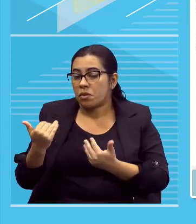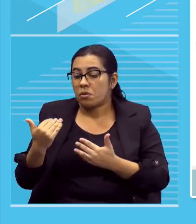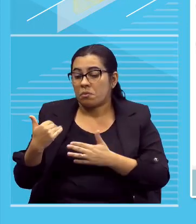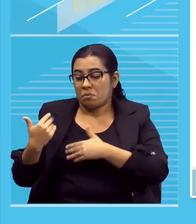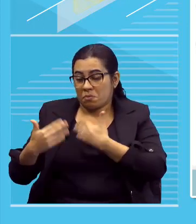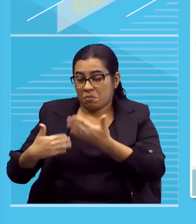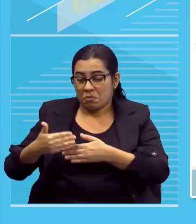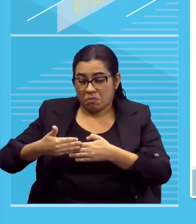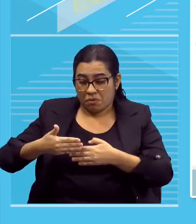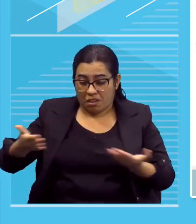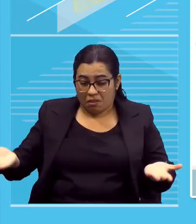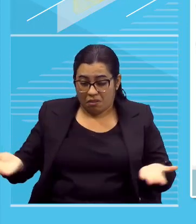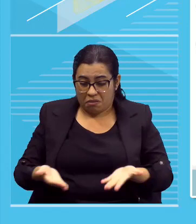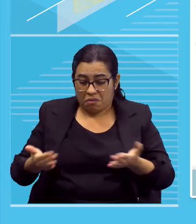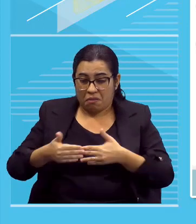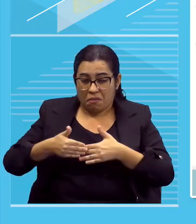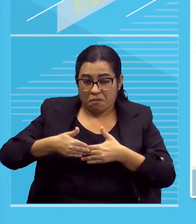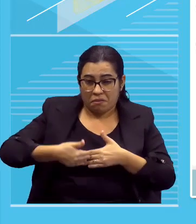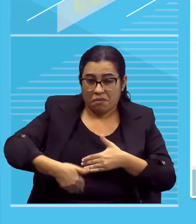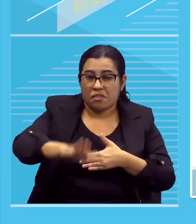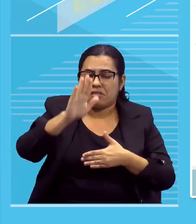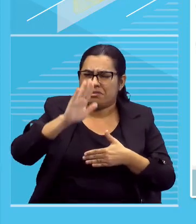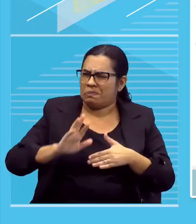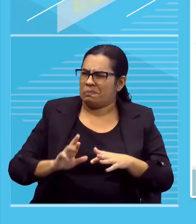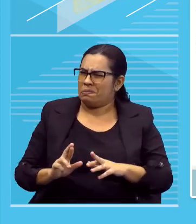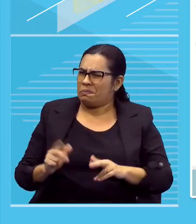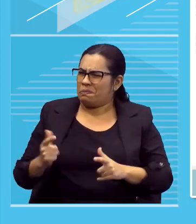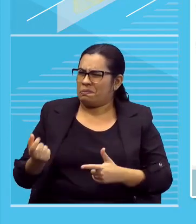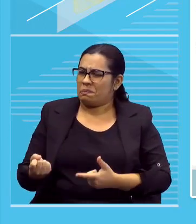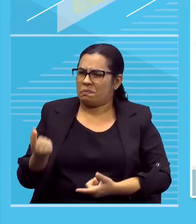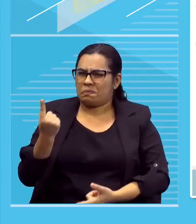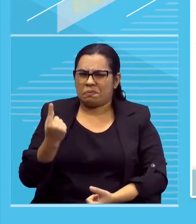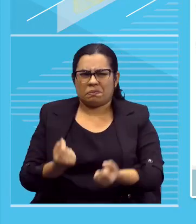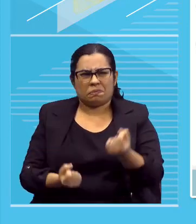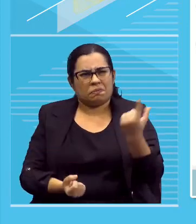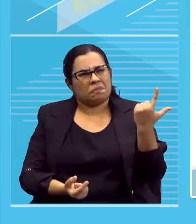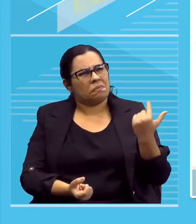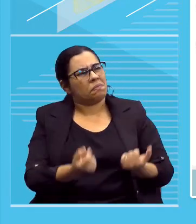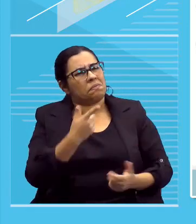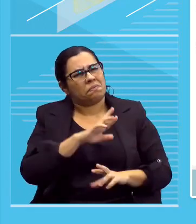frente É impressionante como